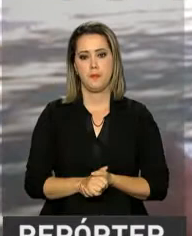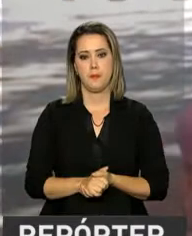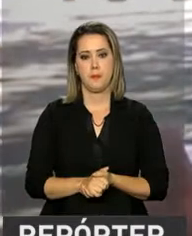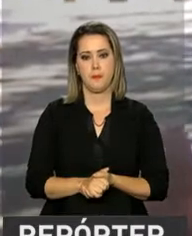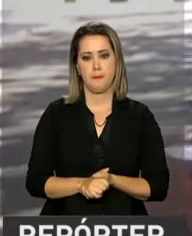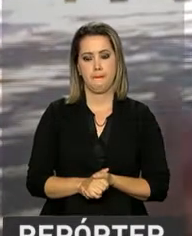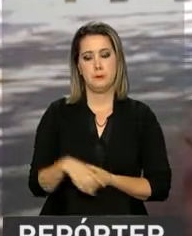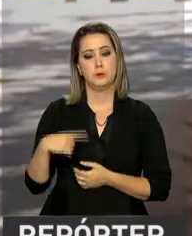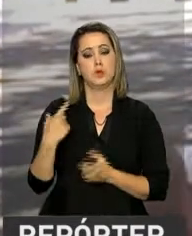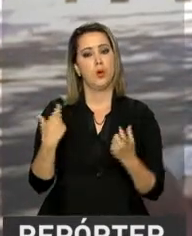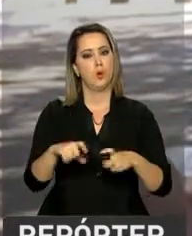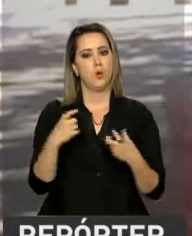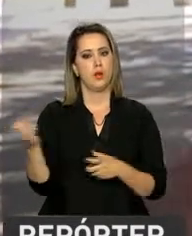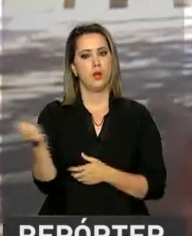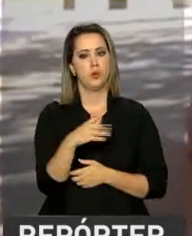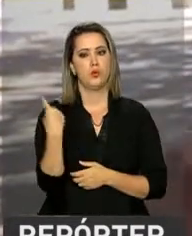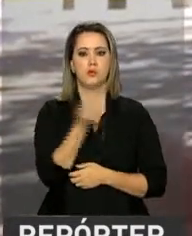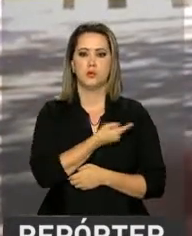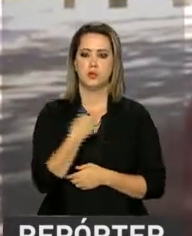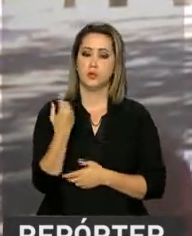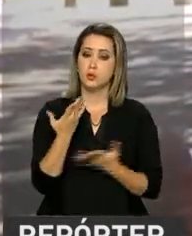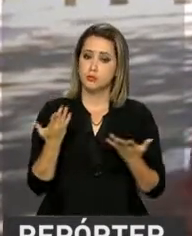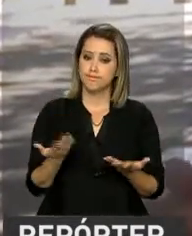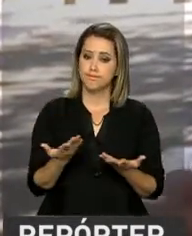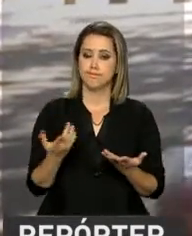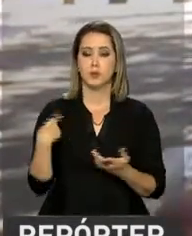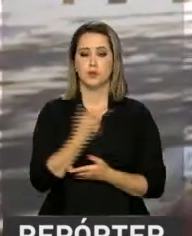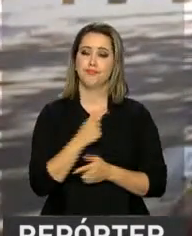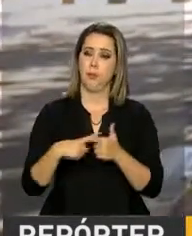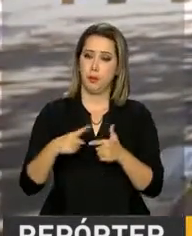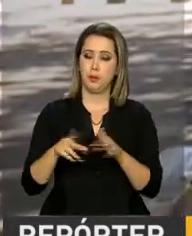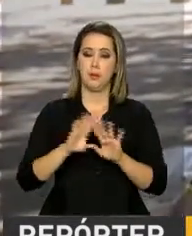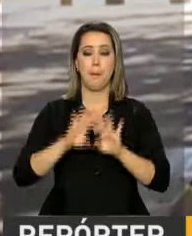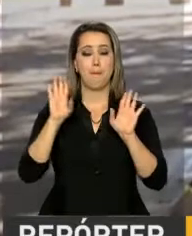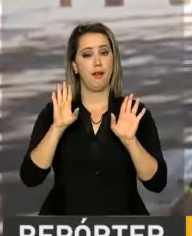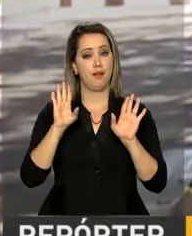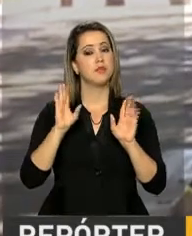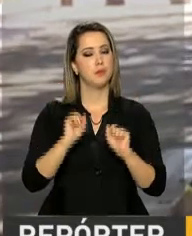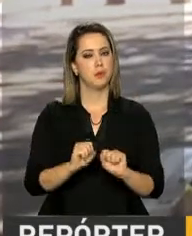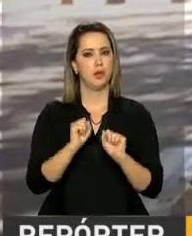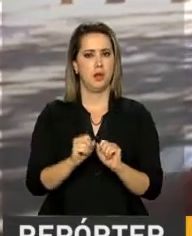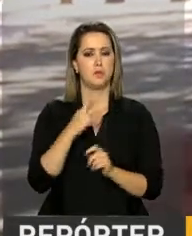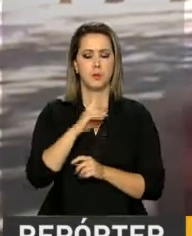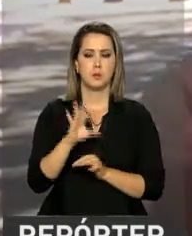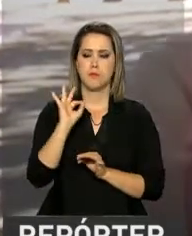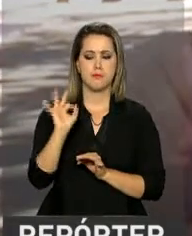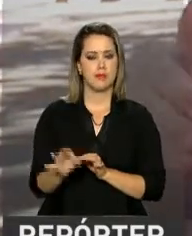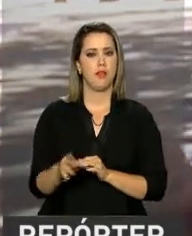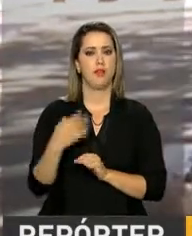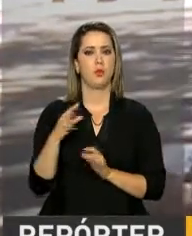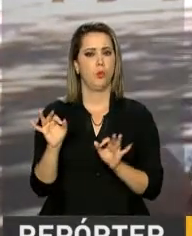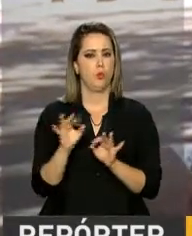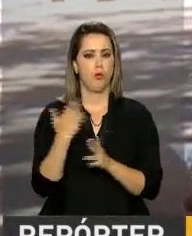ainda novo para nós e também novo para eles, nós acabamos tendo esse problema, mas que temos condições sim de resolver. Isso vai